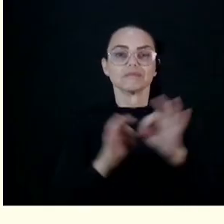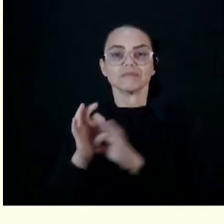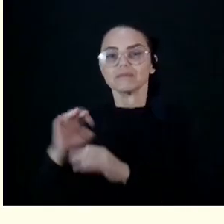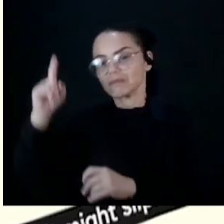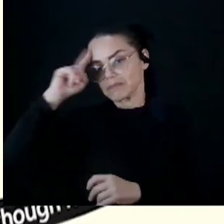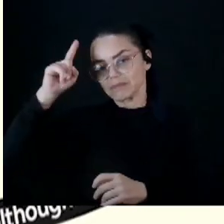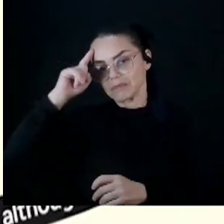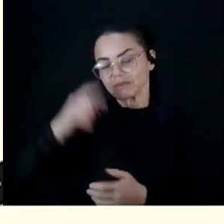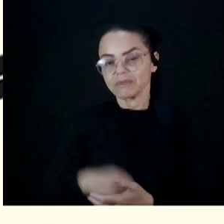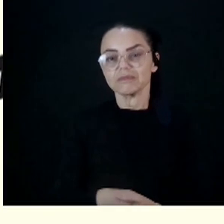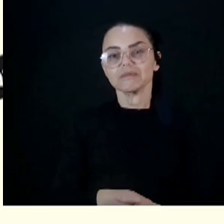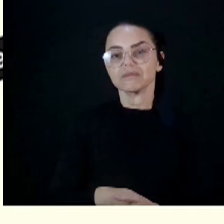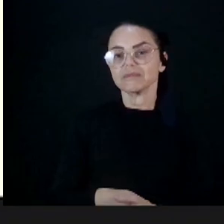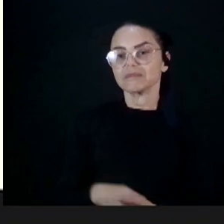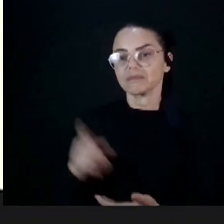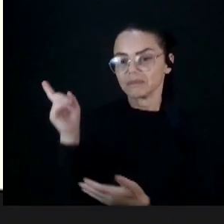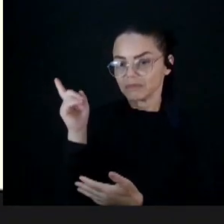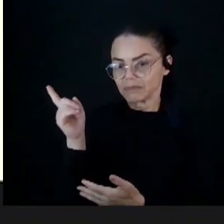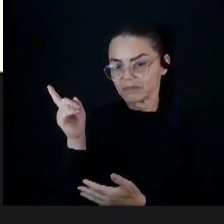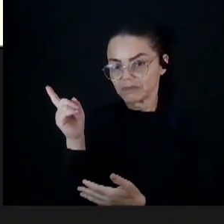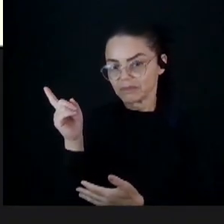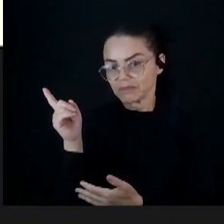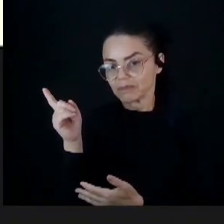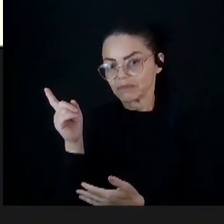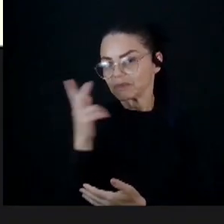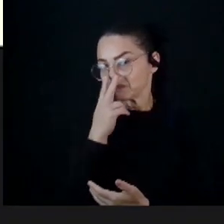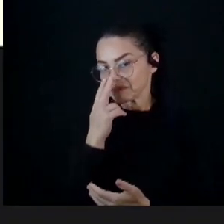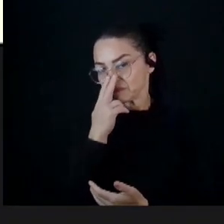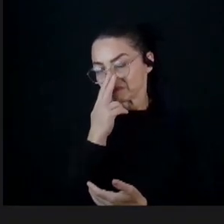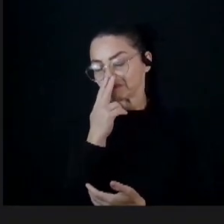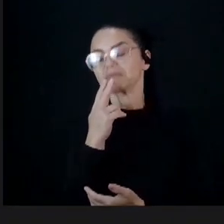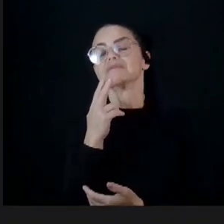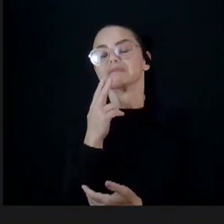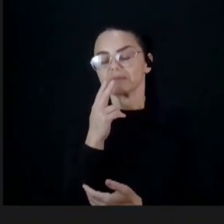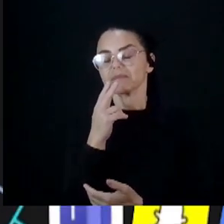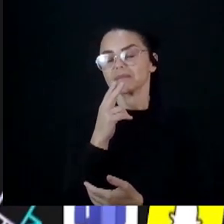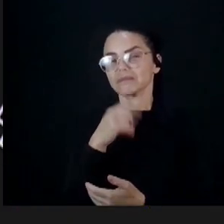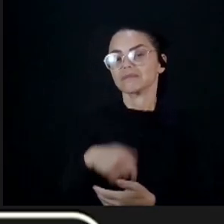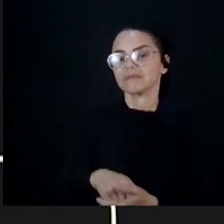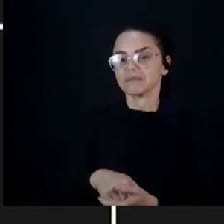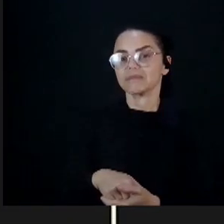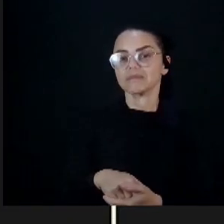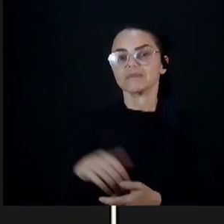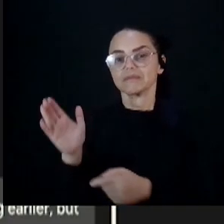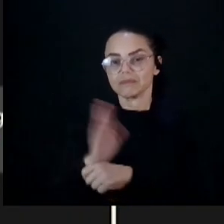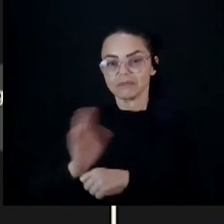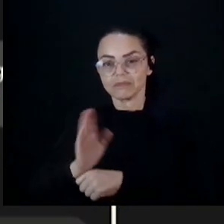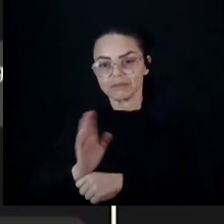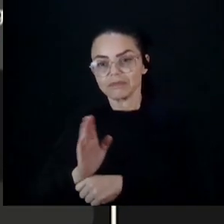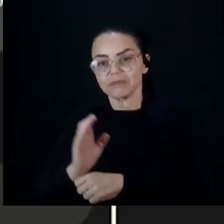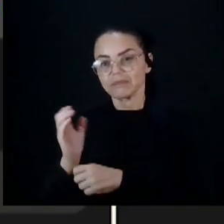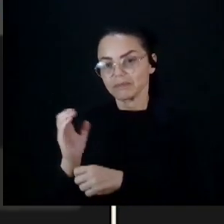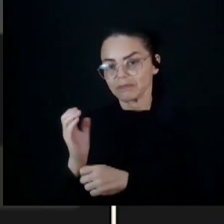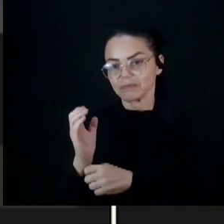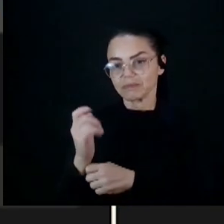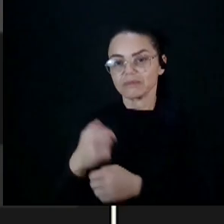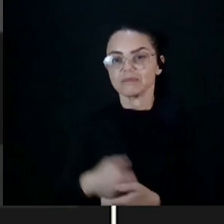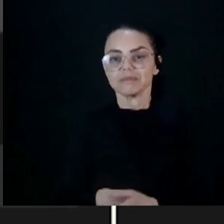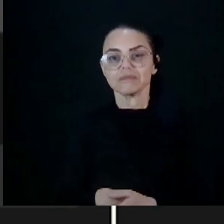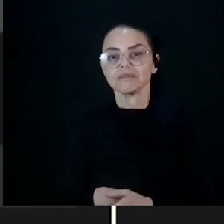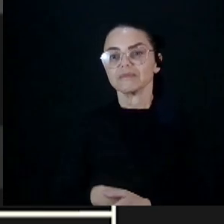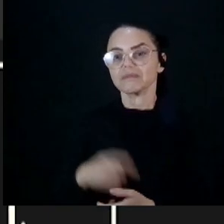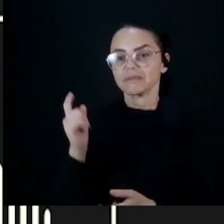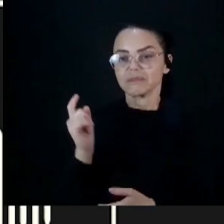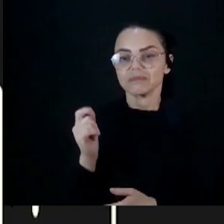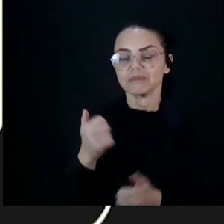a gente começa com uma ferramenta que parece ter saído diretamente de um filme de ficção científica. O Whisperflow é um assistente